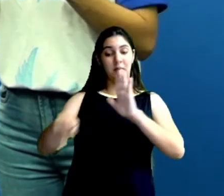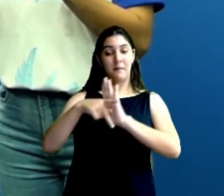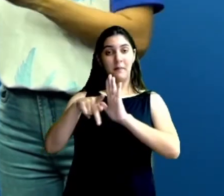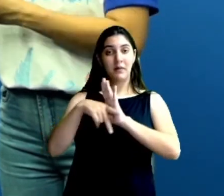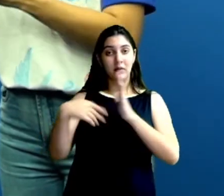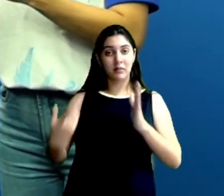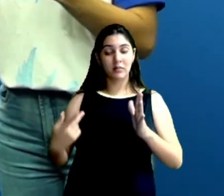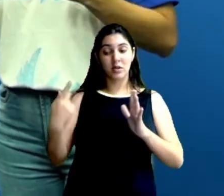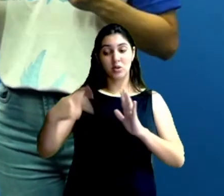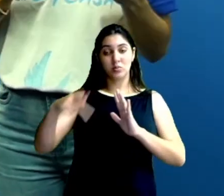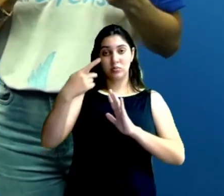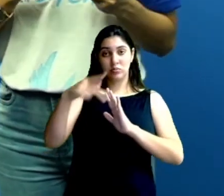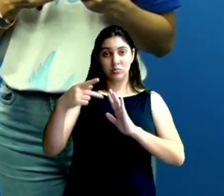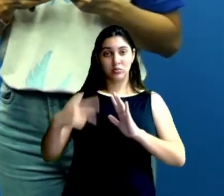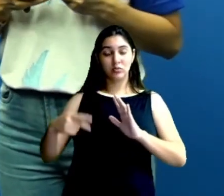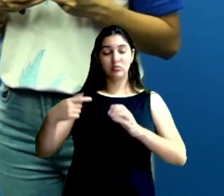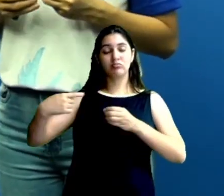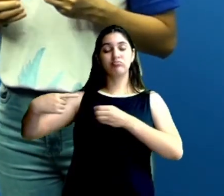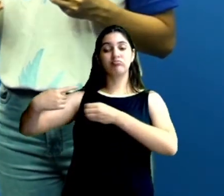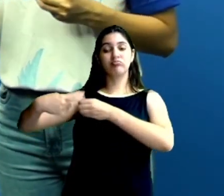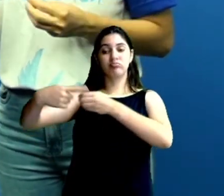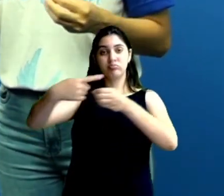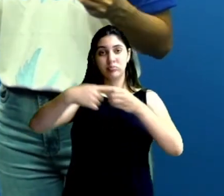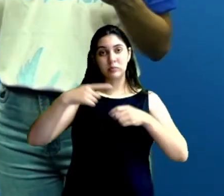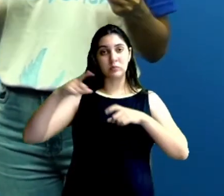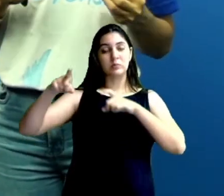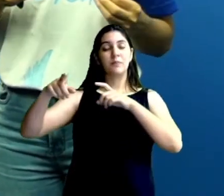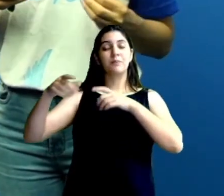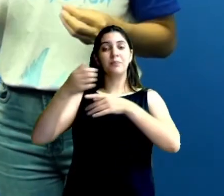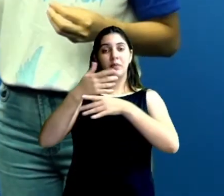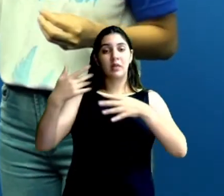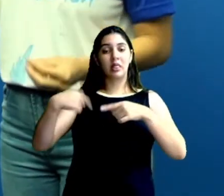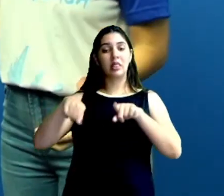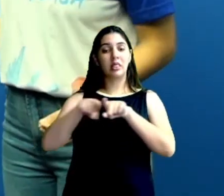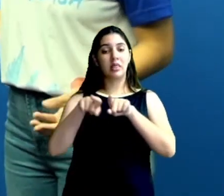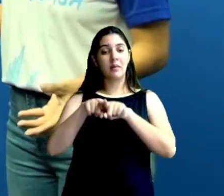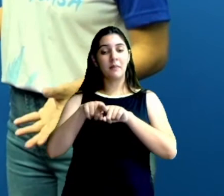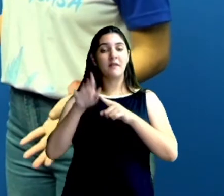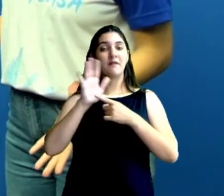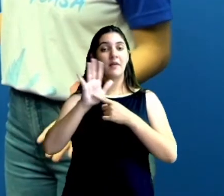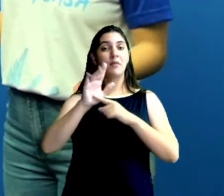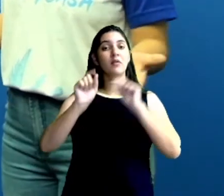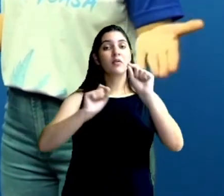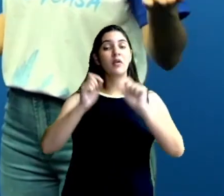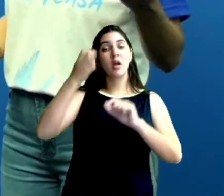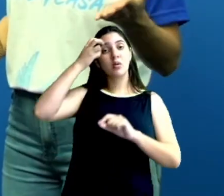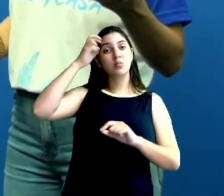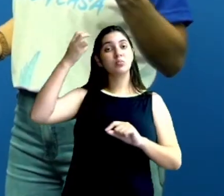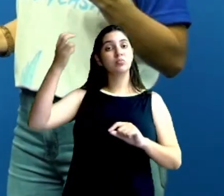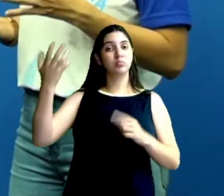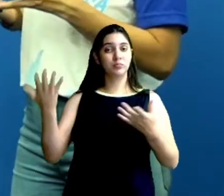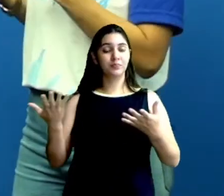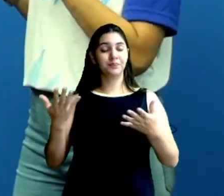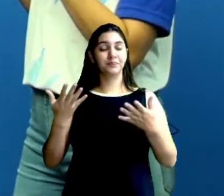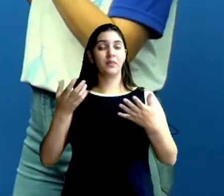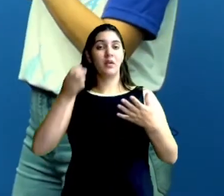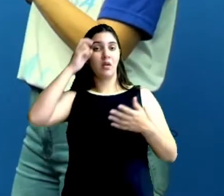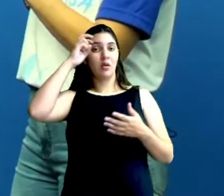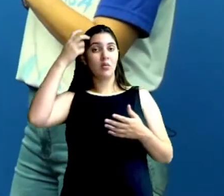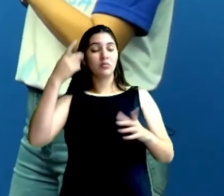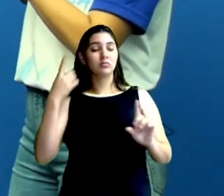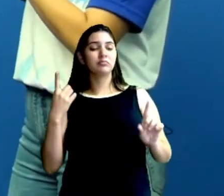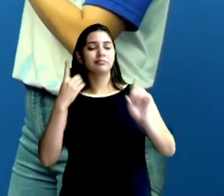próprias, e suas mesorregiões também vai definir a sua cultura. Então, a cultura que